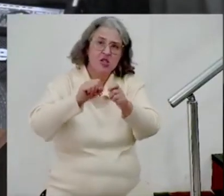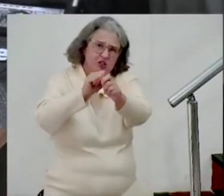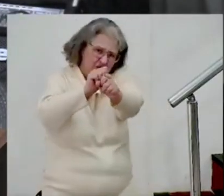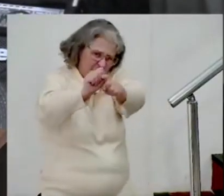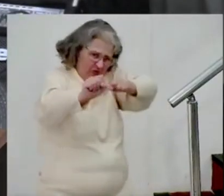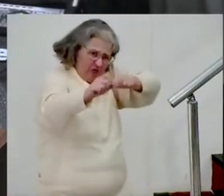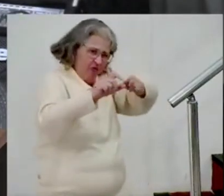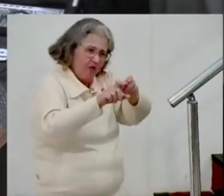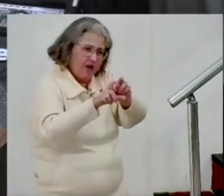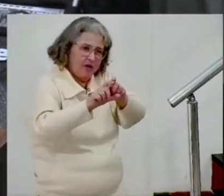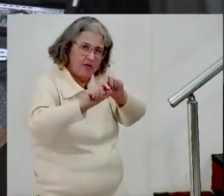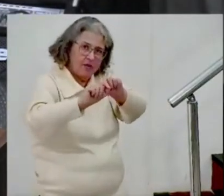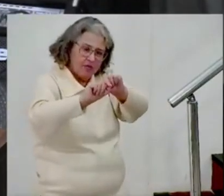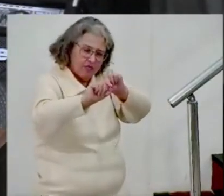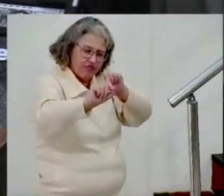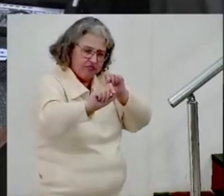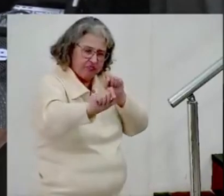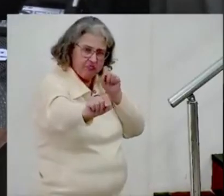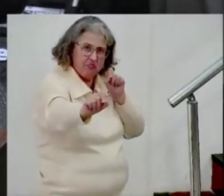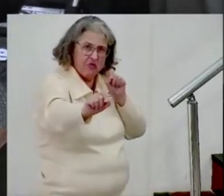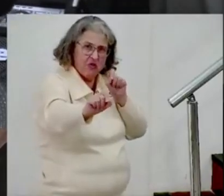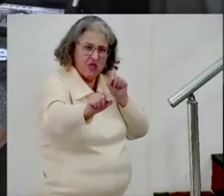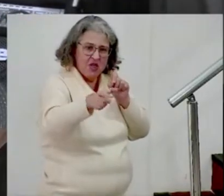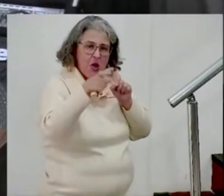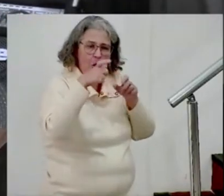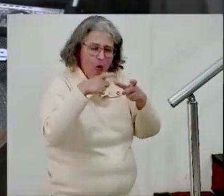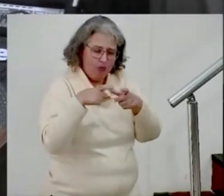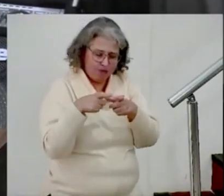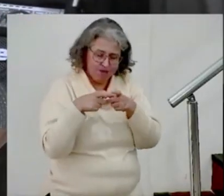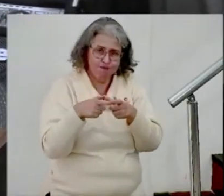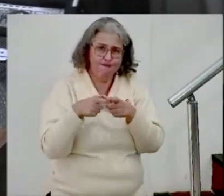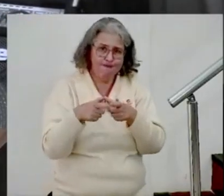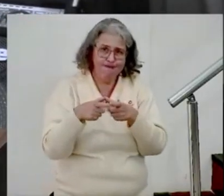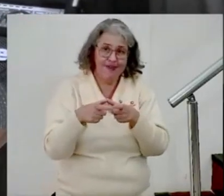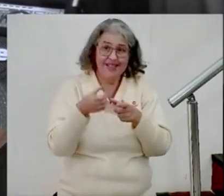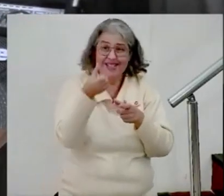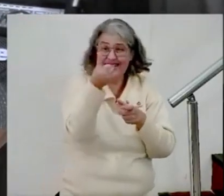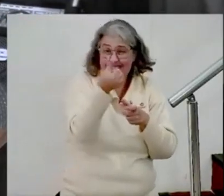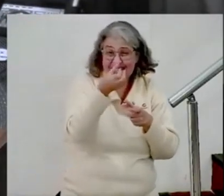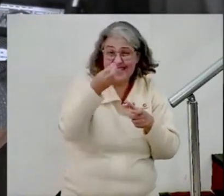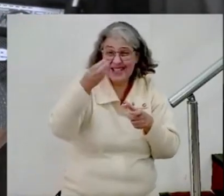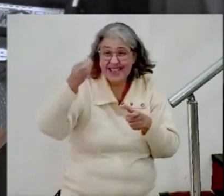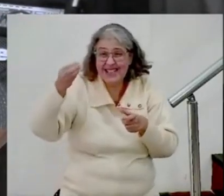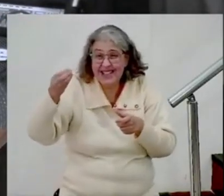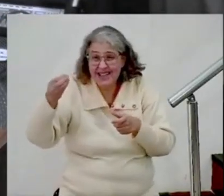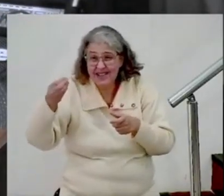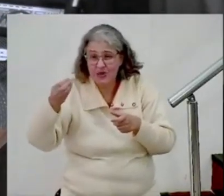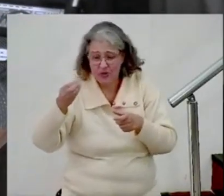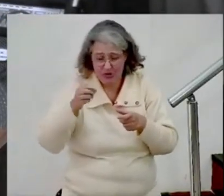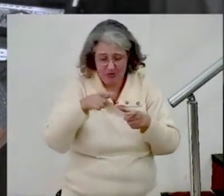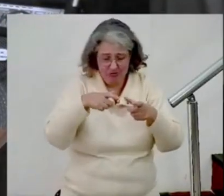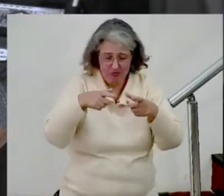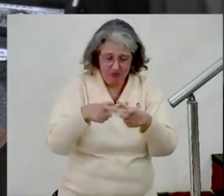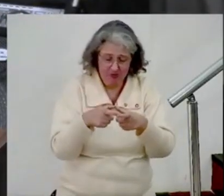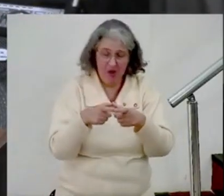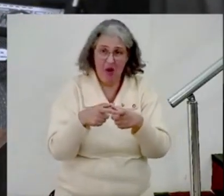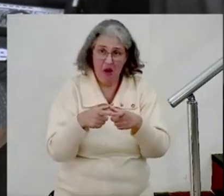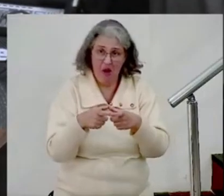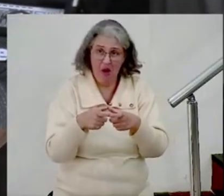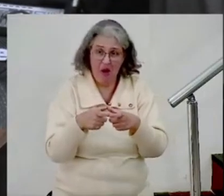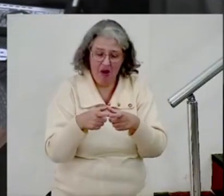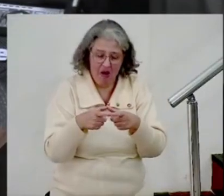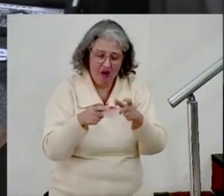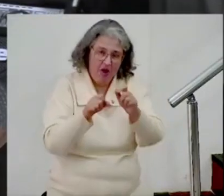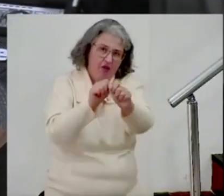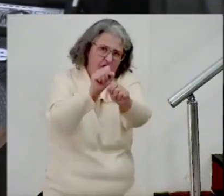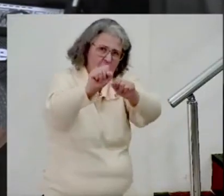de couro com uma pedra de cerca de 600 gramas, do tamanho de uma bola de tênis, que vai viajar a 160 km